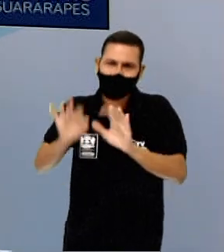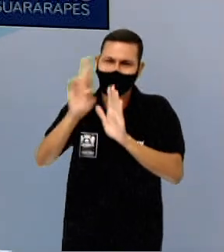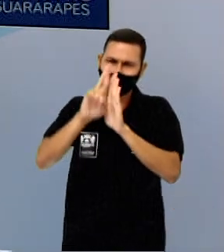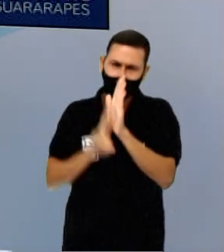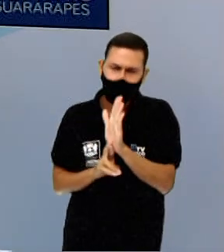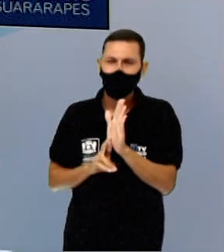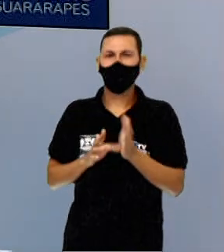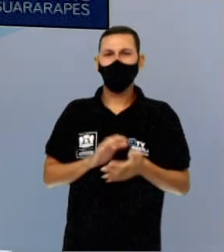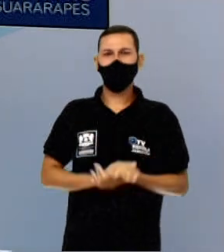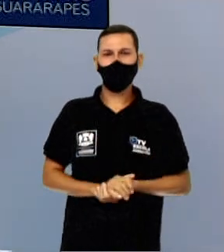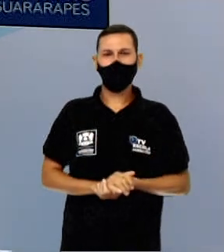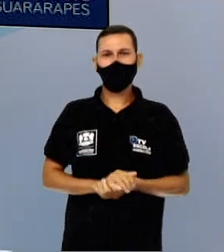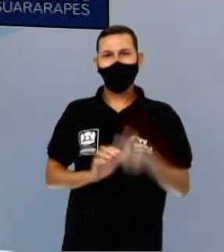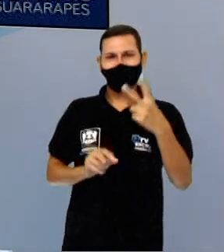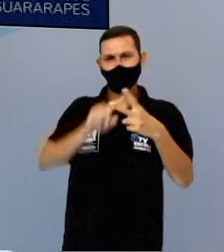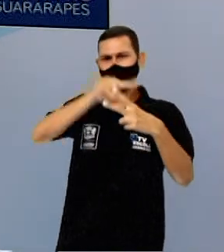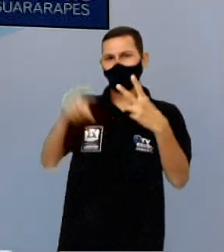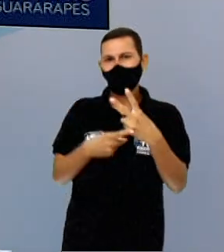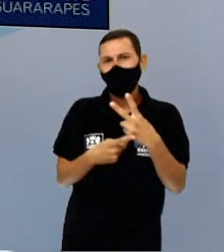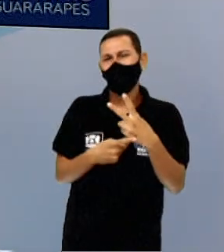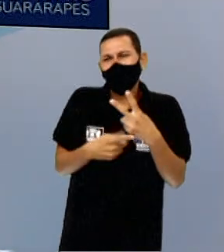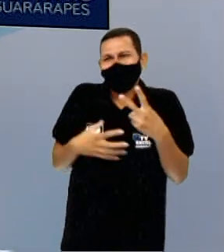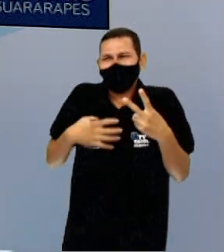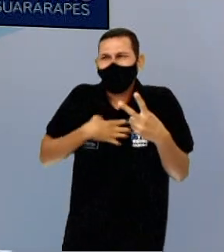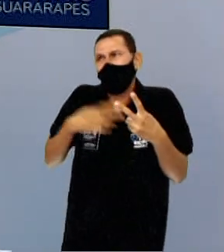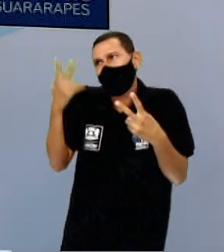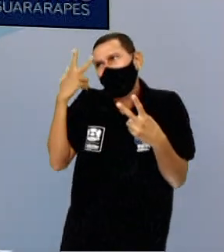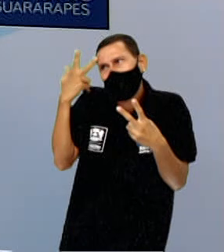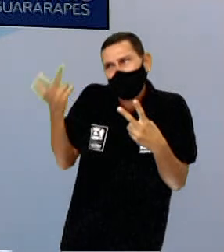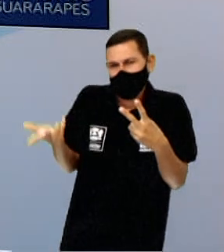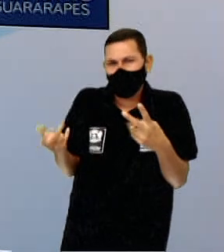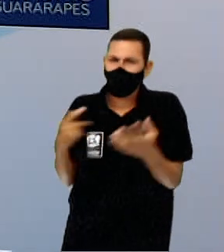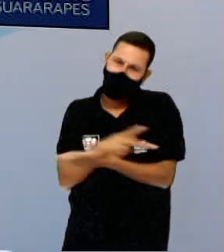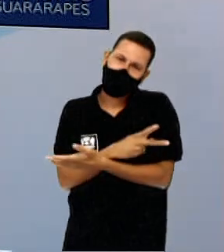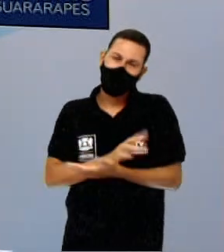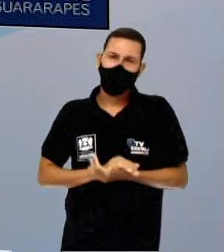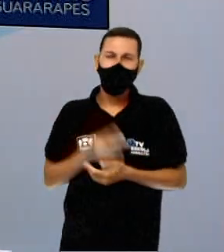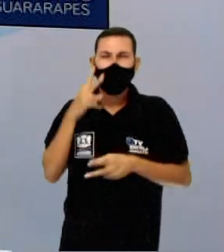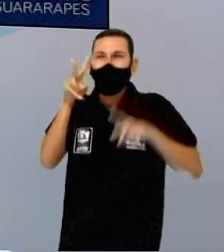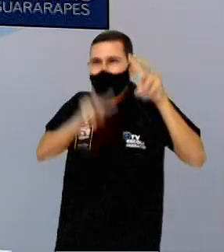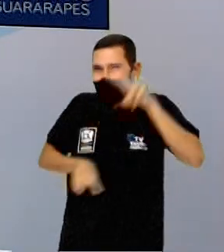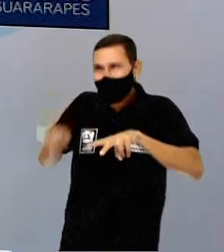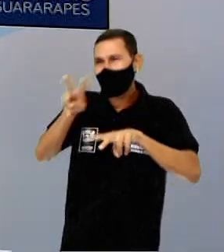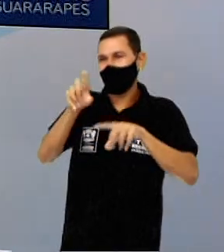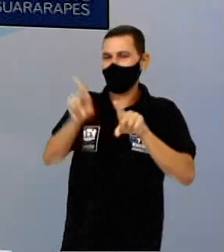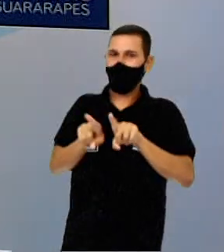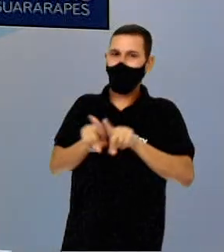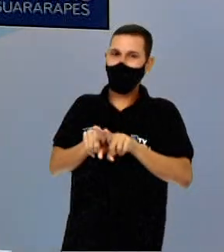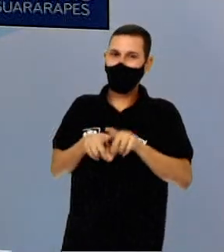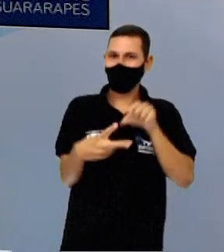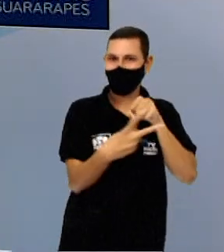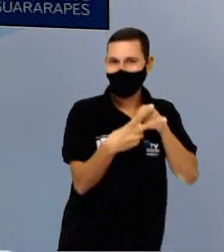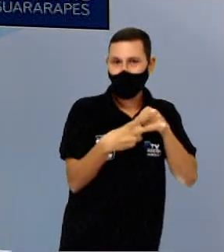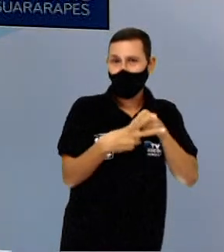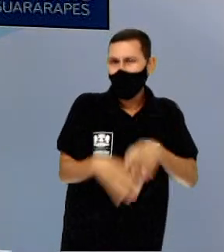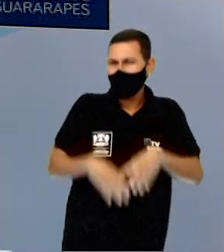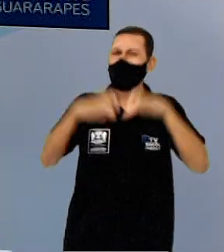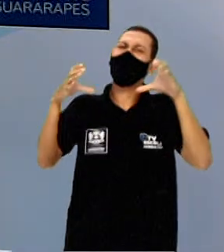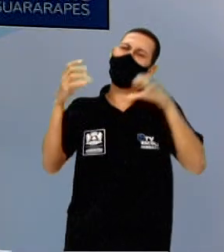Então, essas duas aí são as mais comuns de aparecerem. Uma observação, gente. A maioria dos verbos em